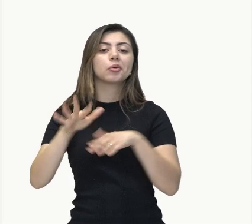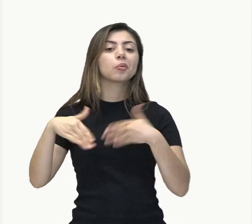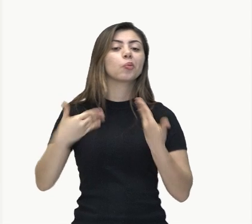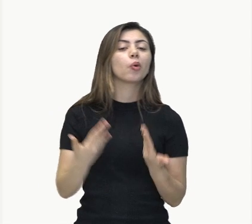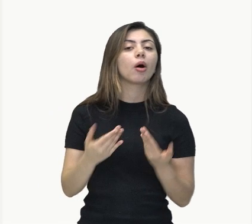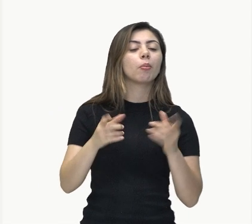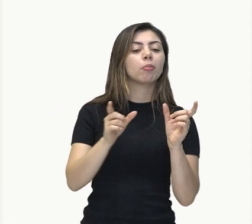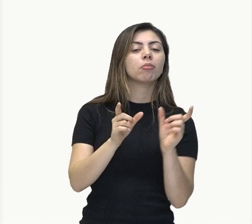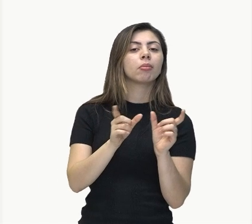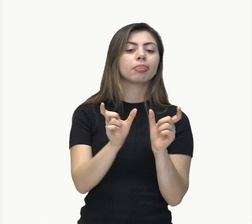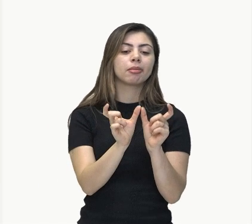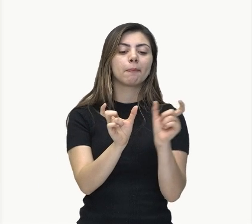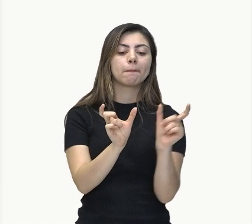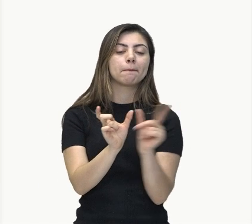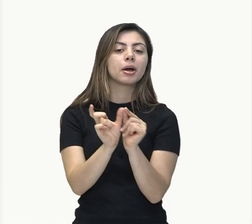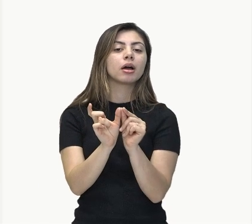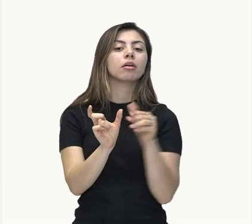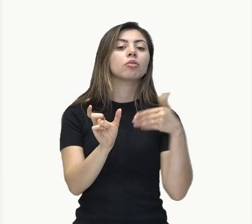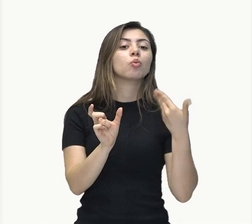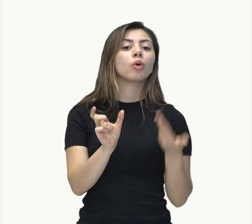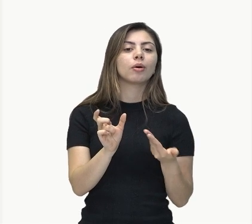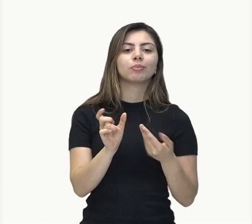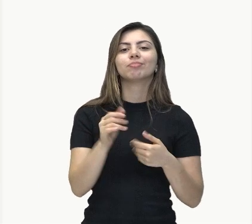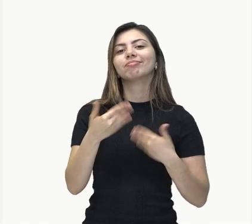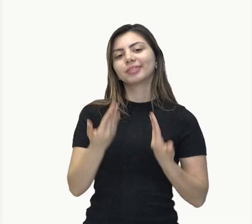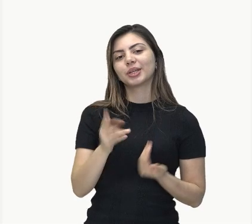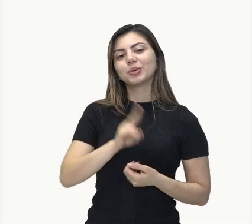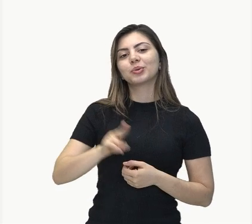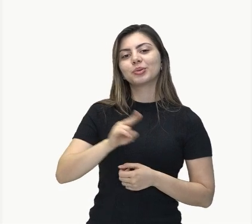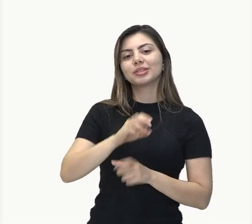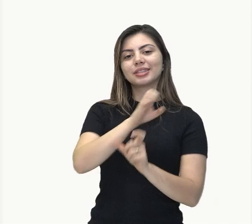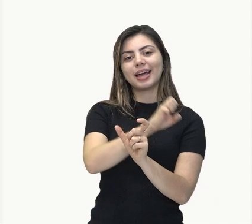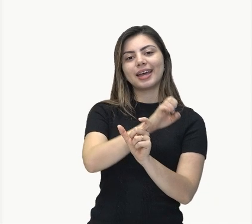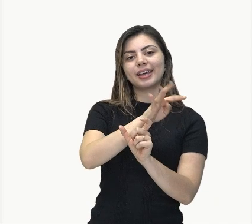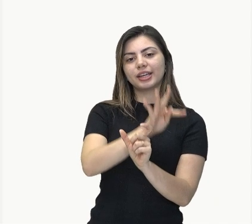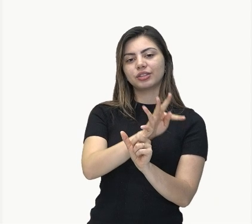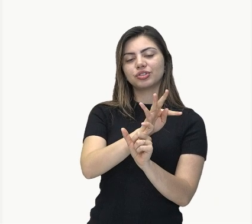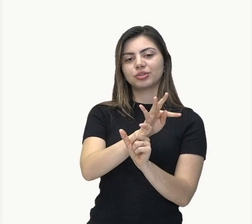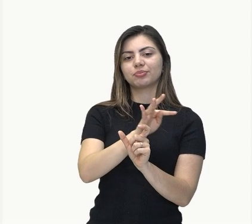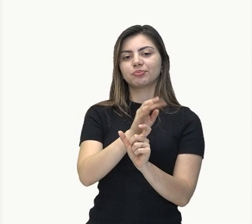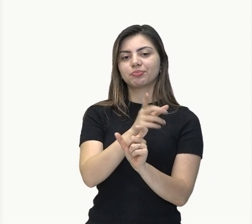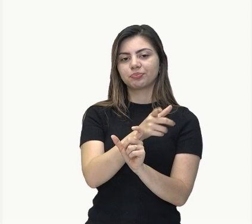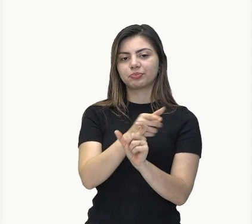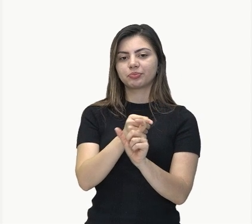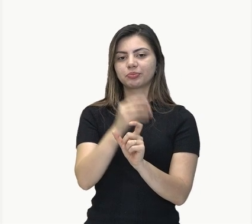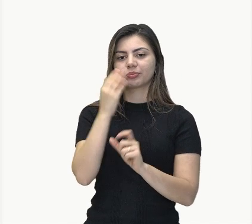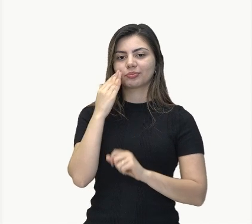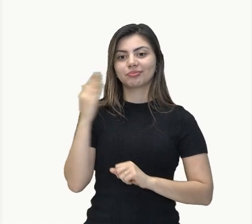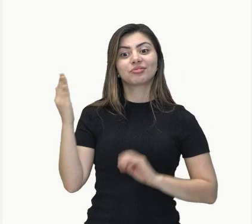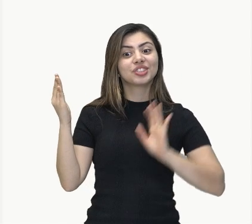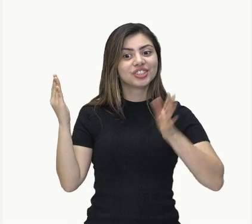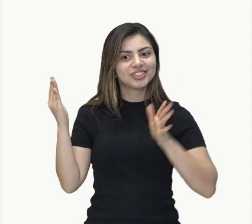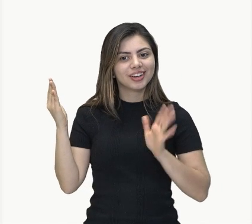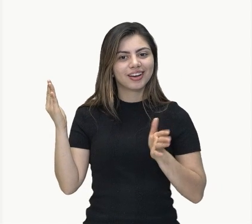2 carbonos? Olha aqui, et. Tá aqui, ó.